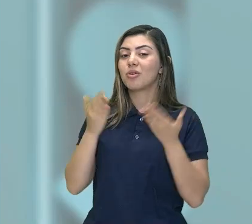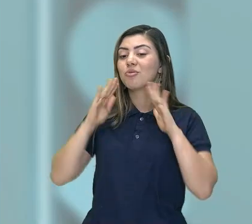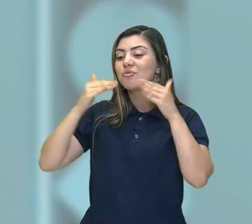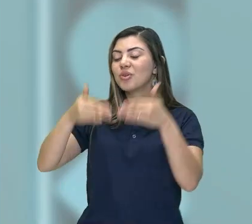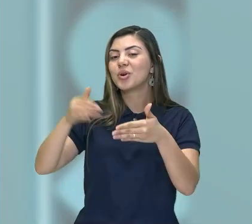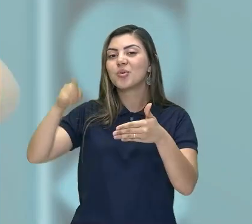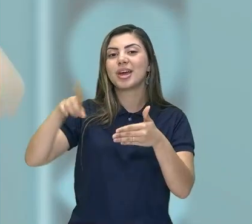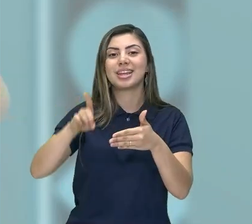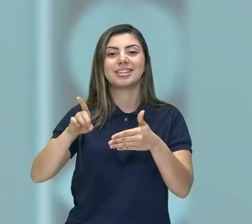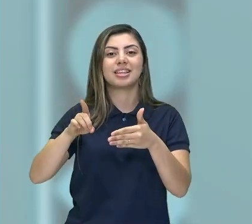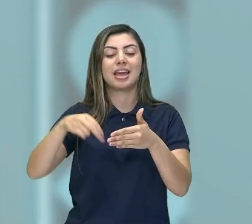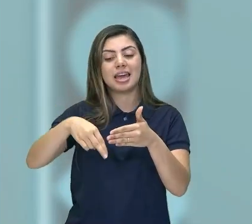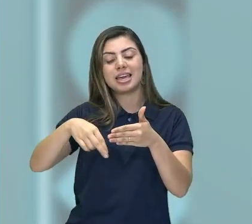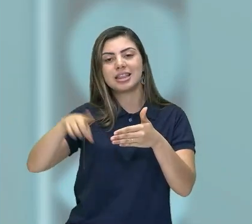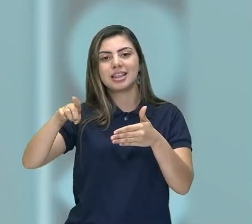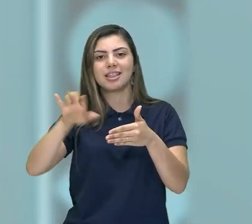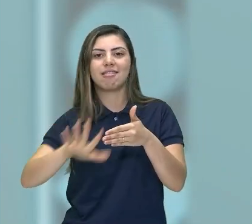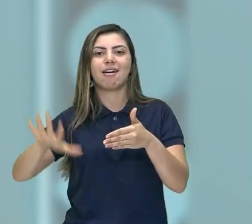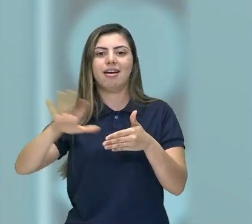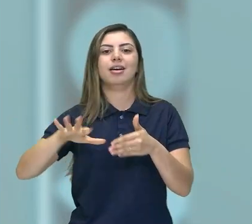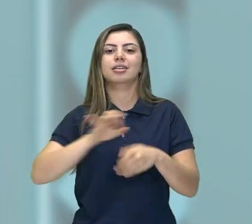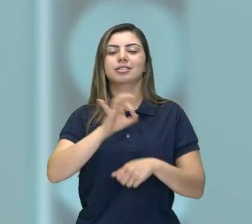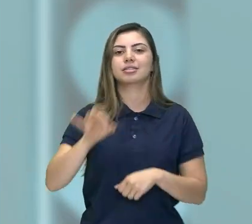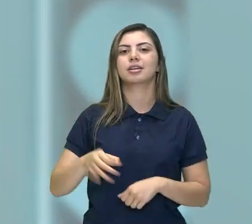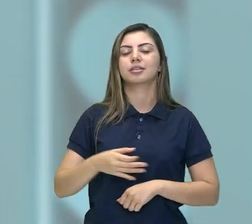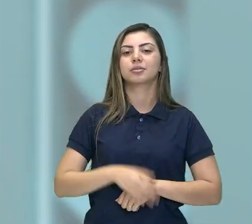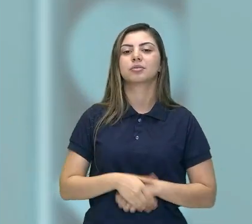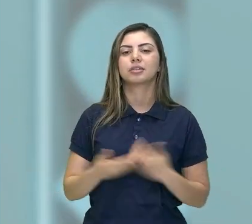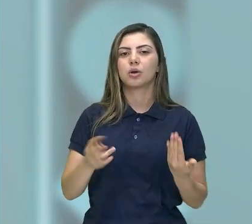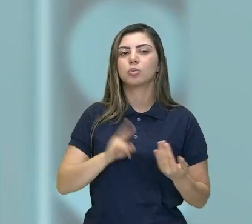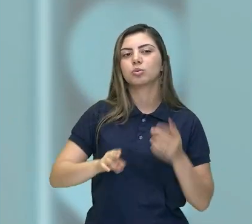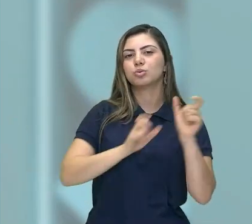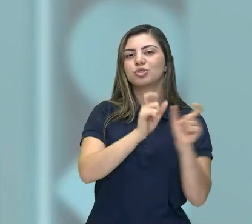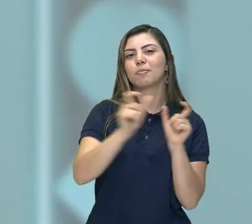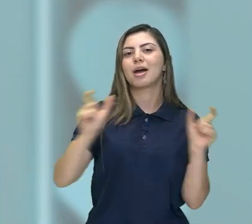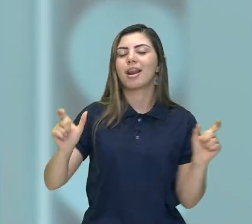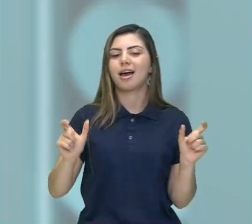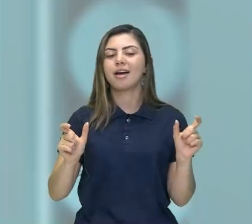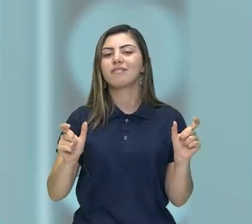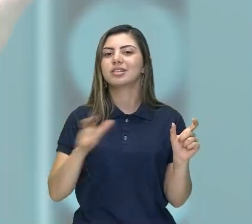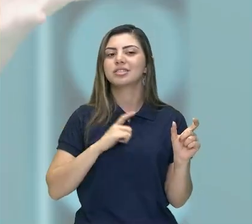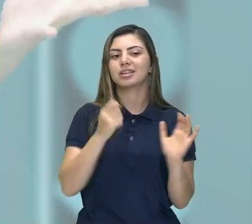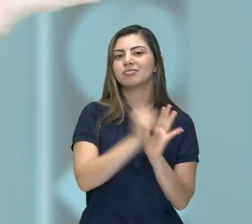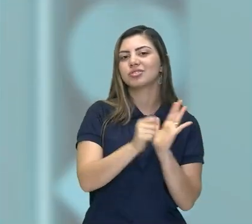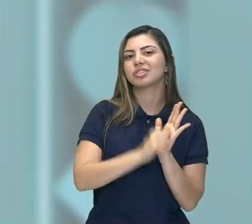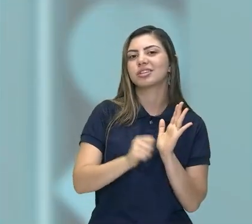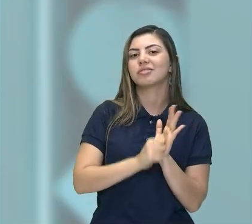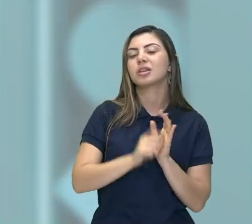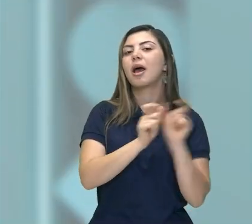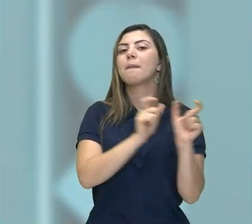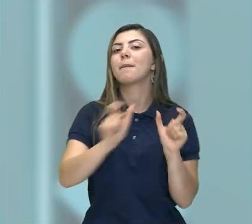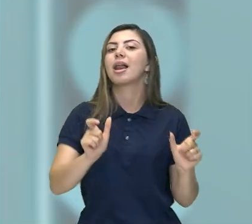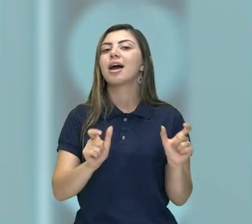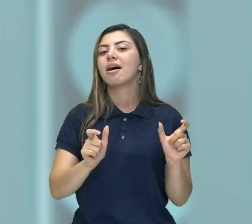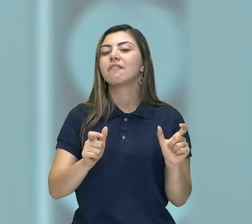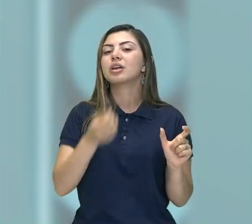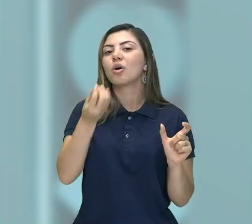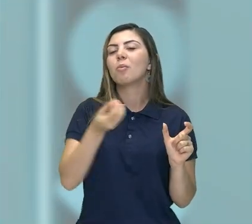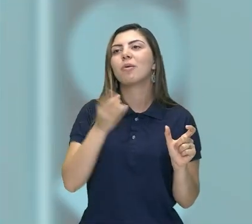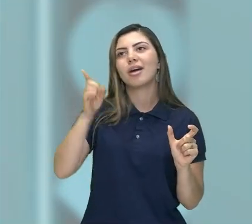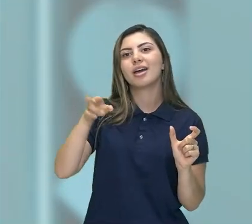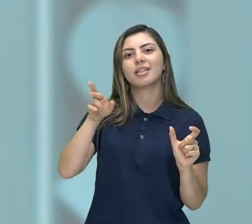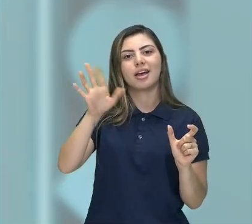Vocês vão perceber essas falas mais nordestinas quase em todas as obras, sobretudo peças teatrais do